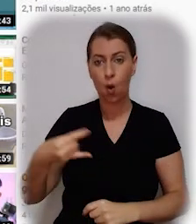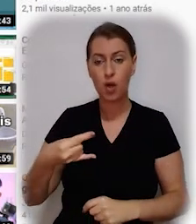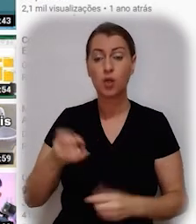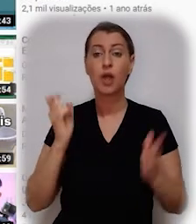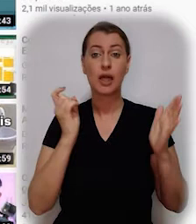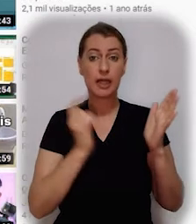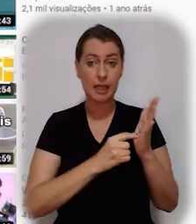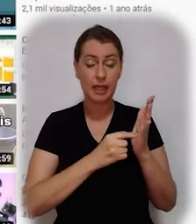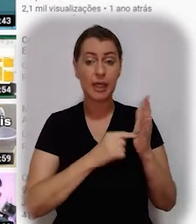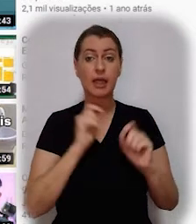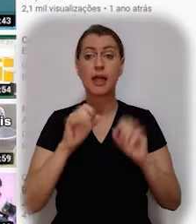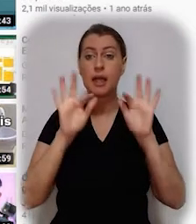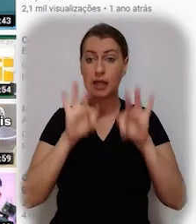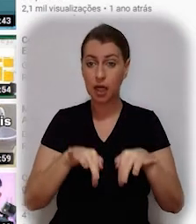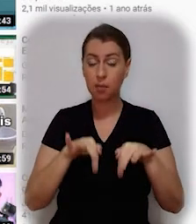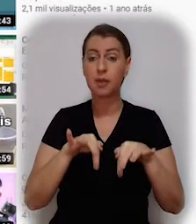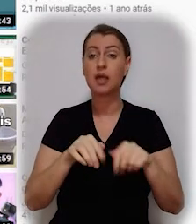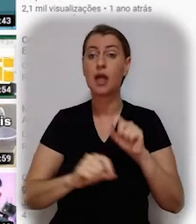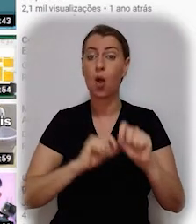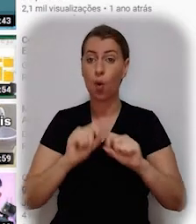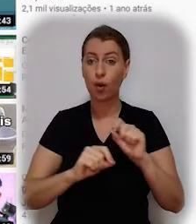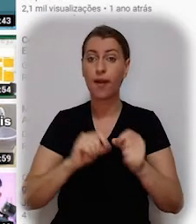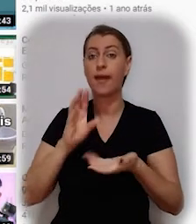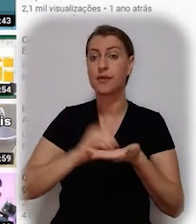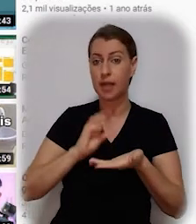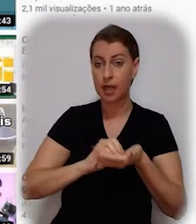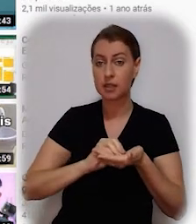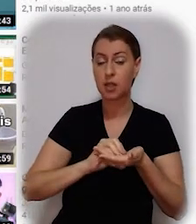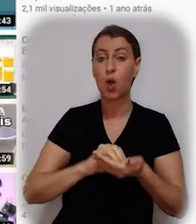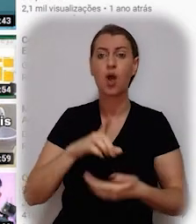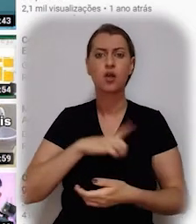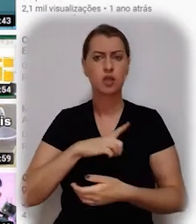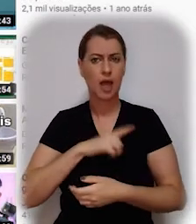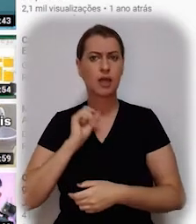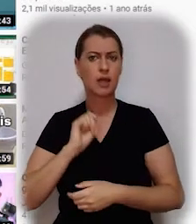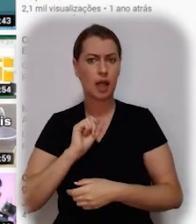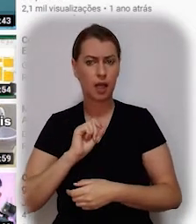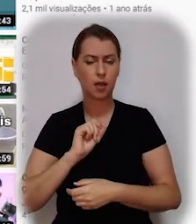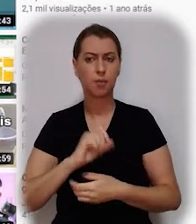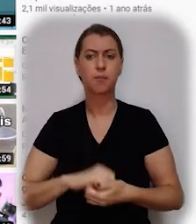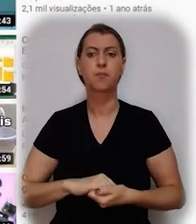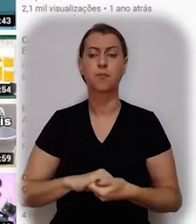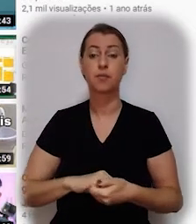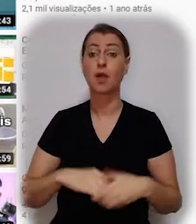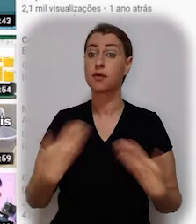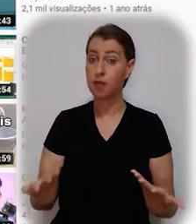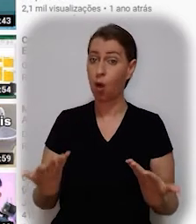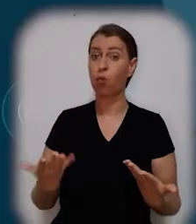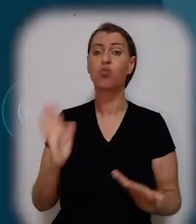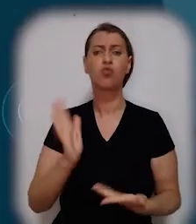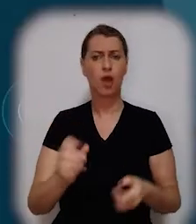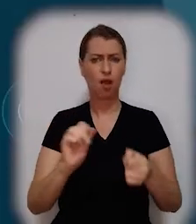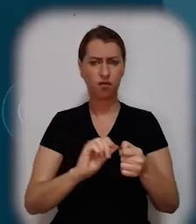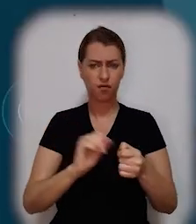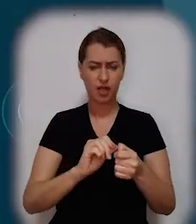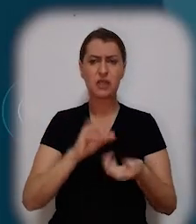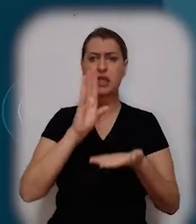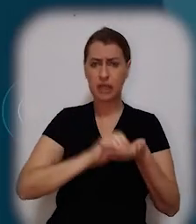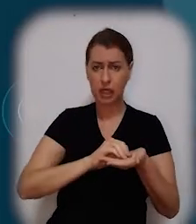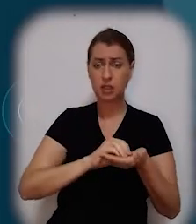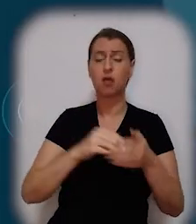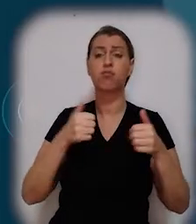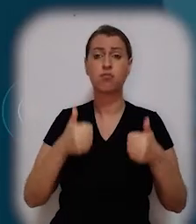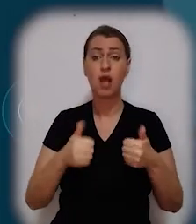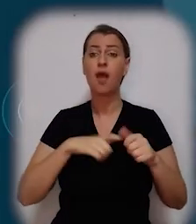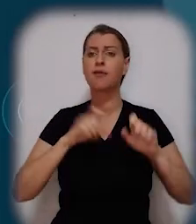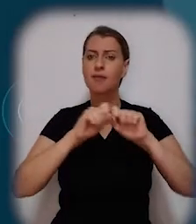termina então a instalação. Terminada a instalação, então você já tem aqui a. É, muito bem. Tendo feito isso, aí a gente vai